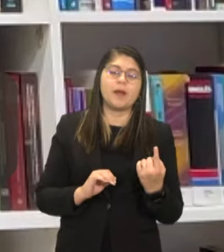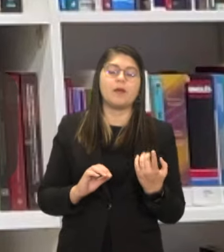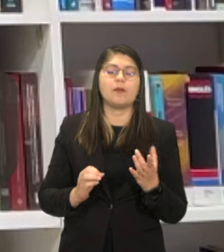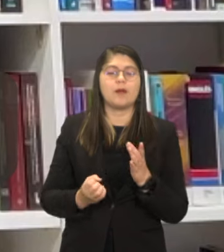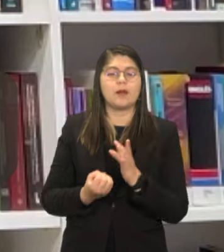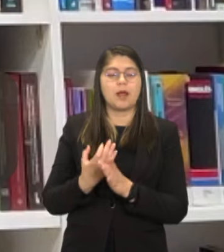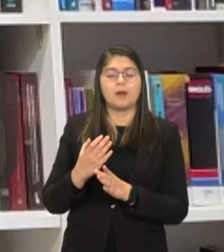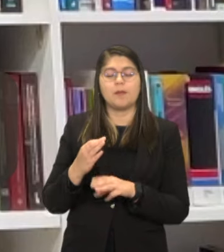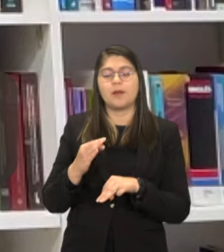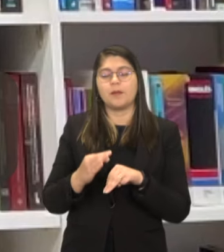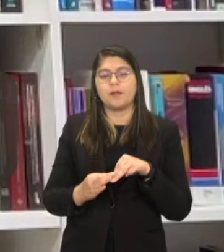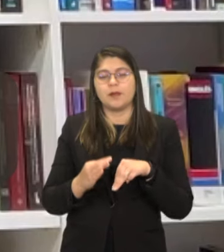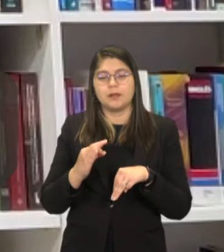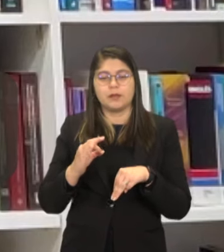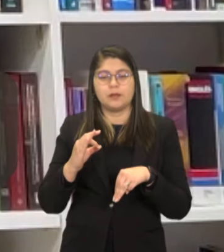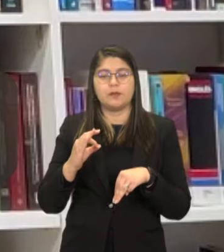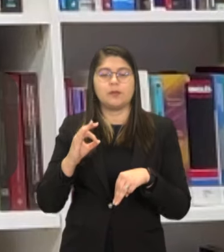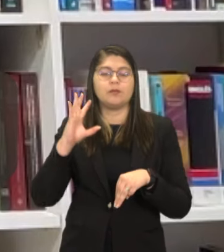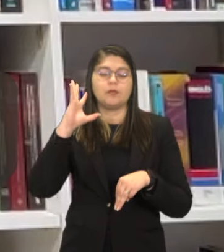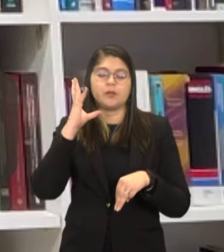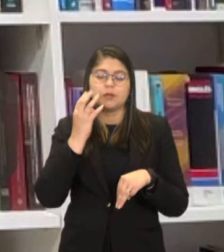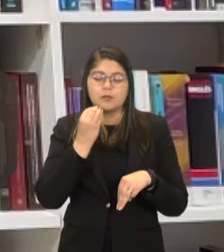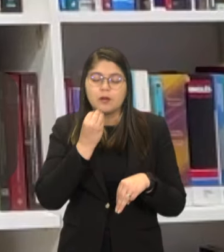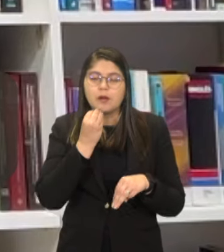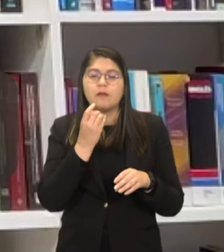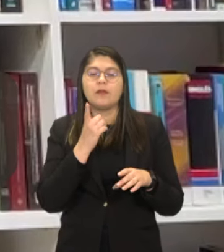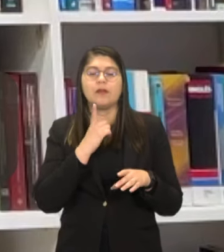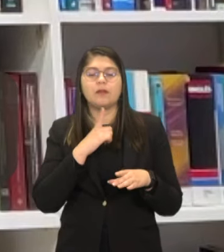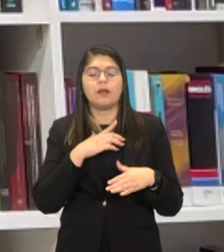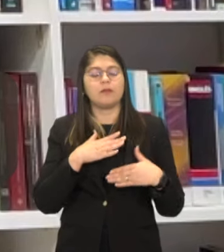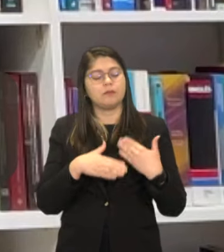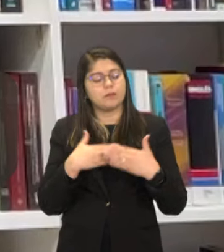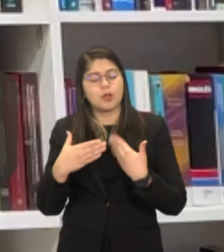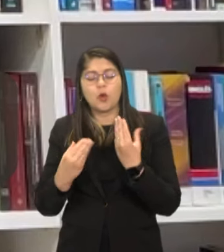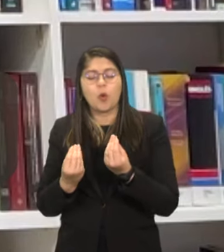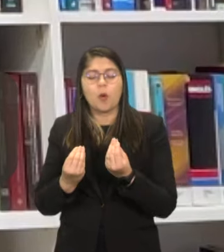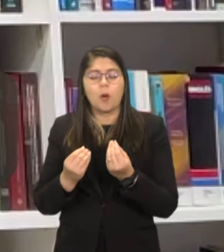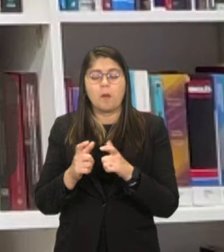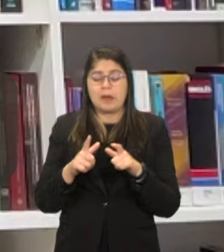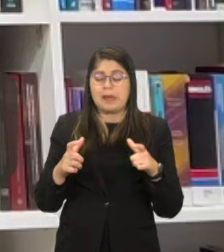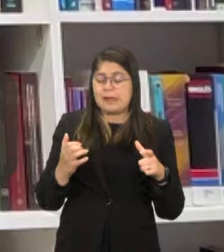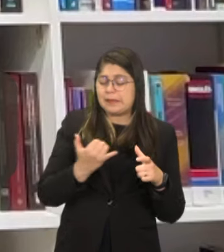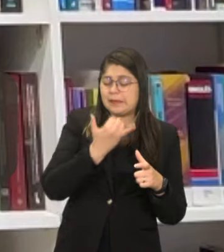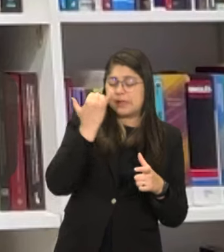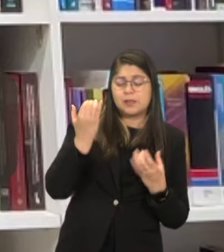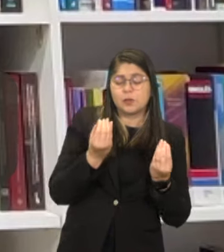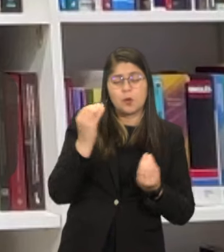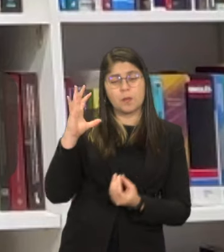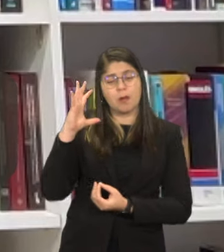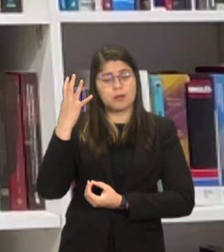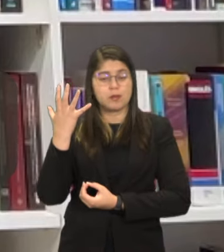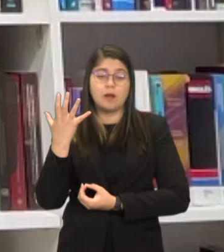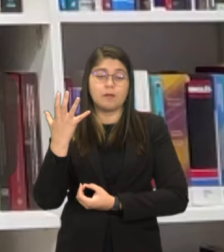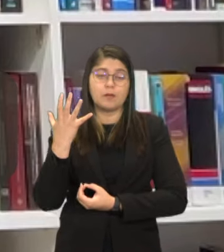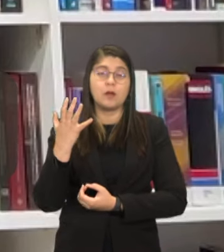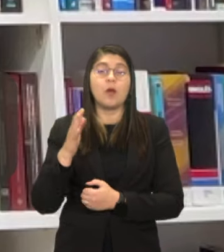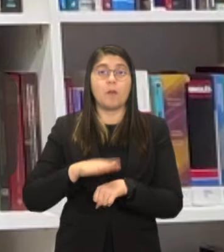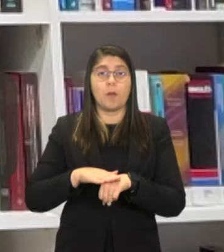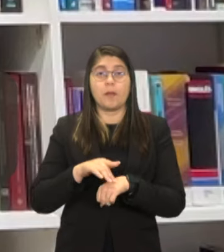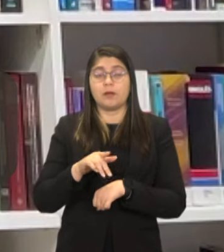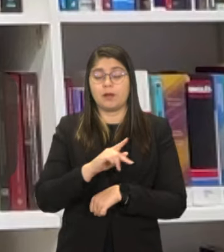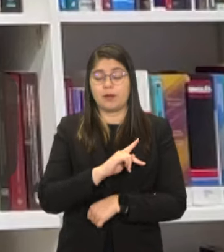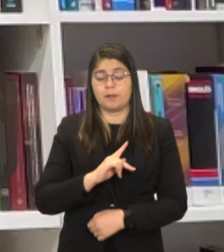Dias Toffoli, um segmento para resolver as grandes tragédias durante a sua presidência,